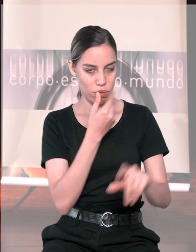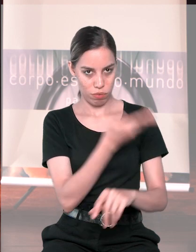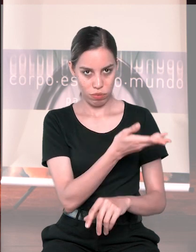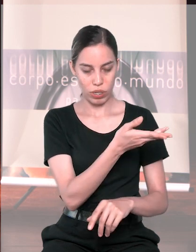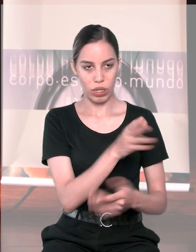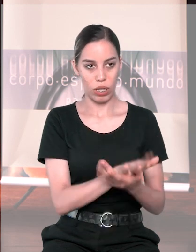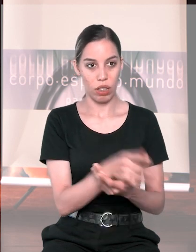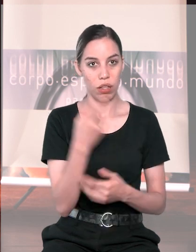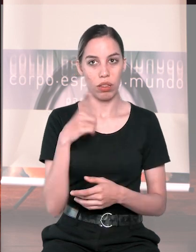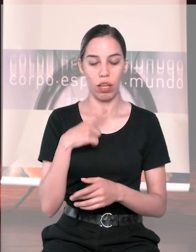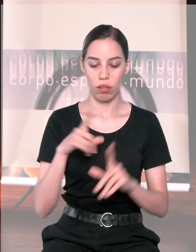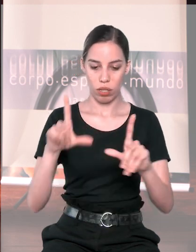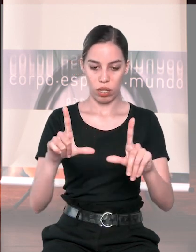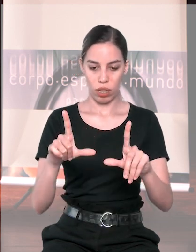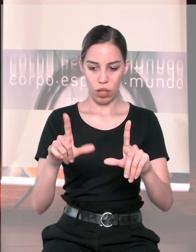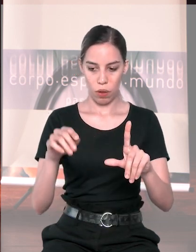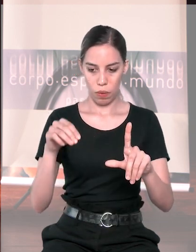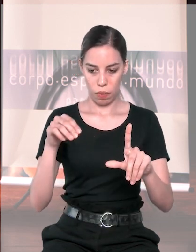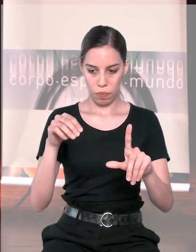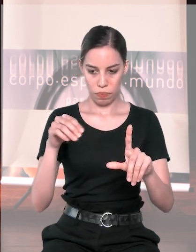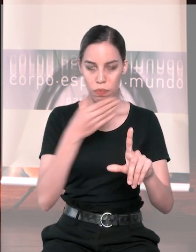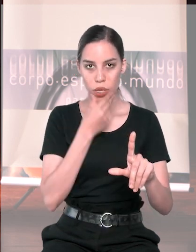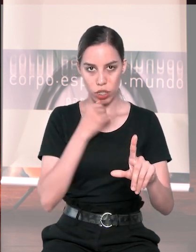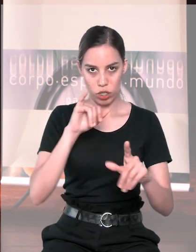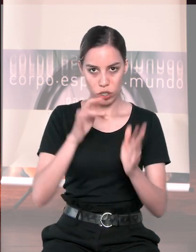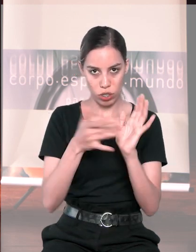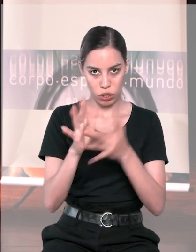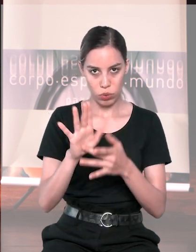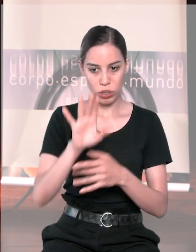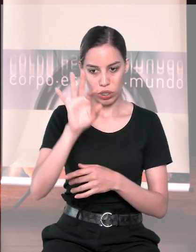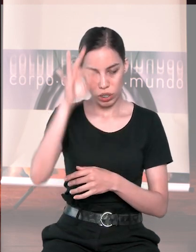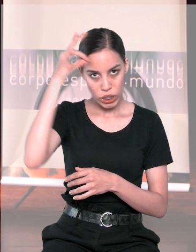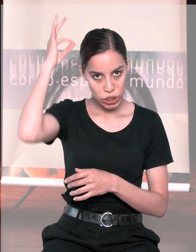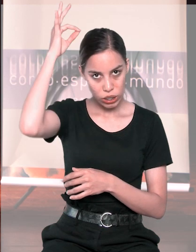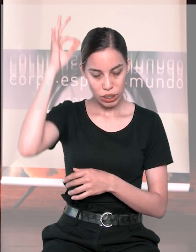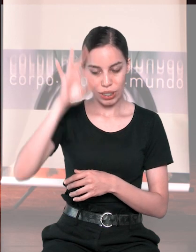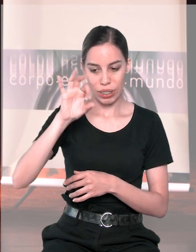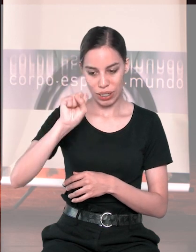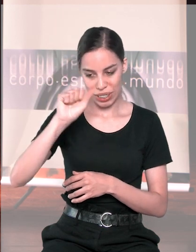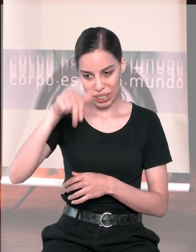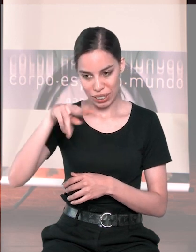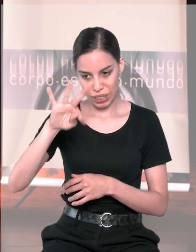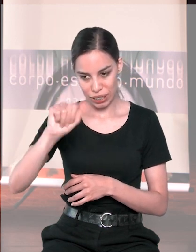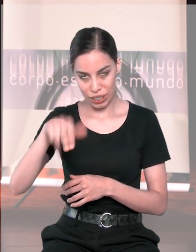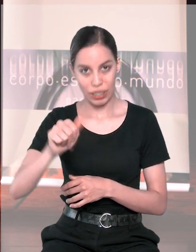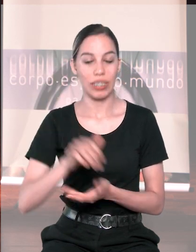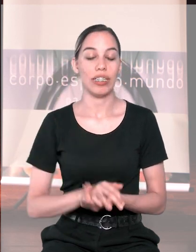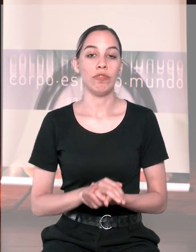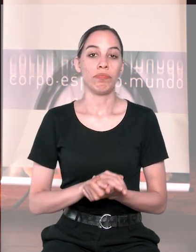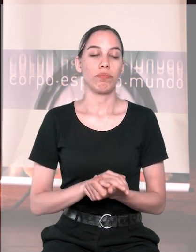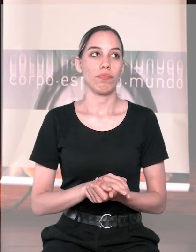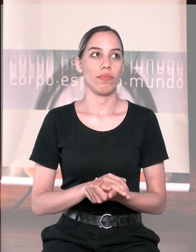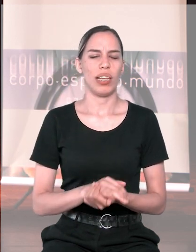Virgem, o Menino Jesus e Santana. Um dos primeiros quadros a pintar Santana, que pouca gente tinha parado para pensar